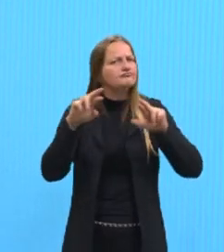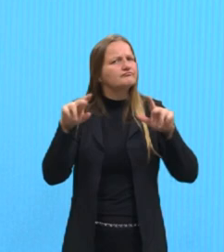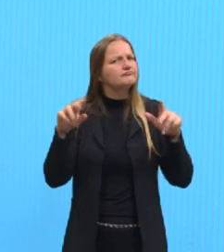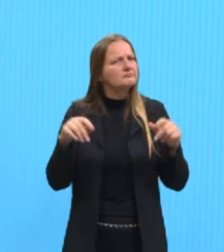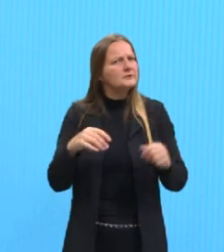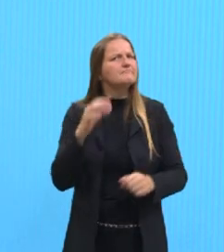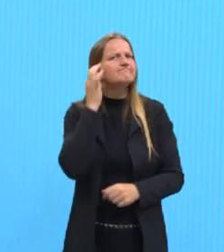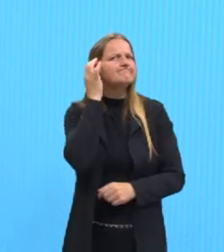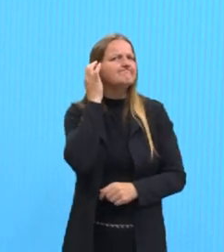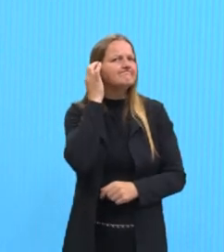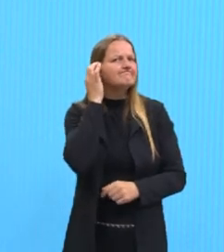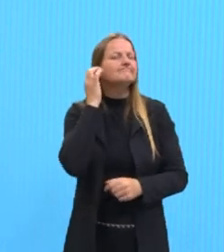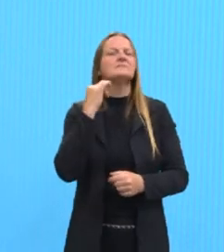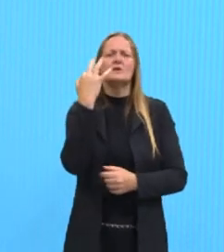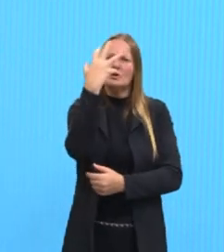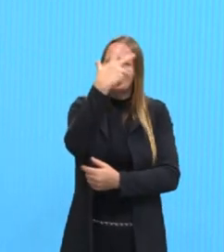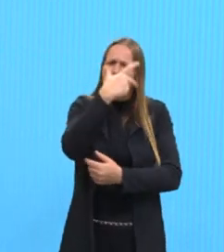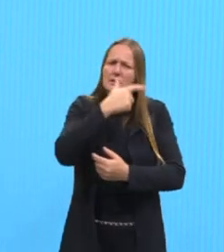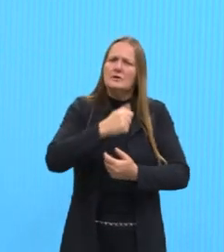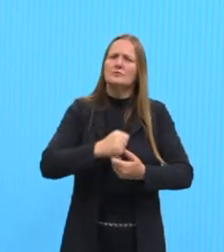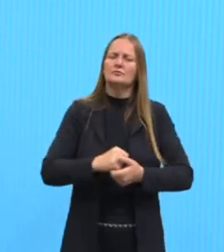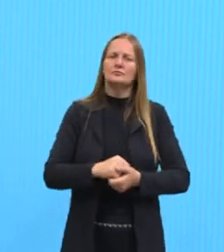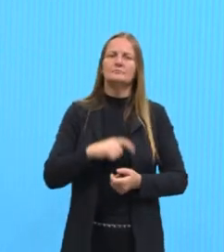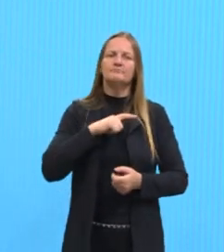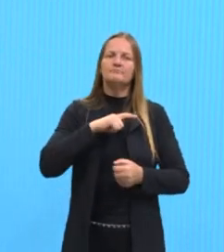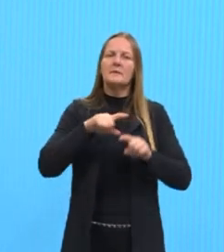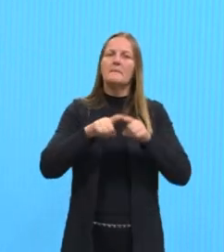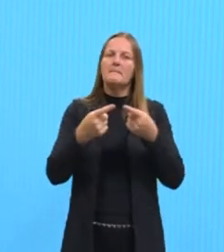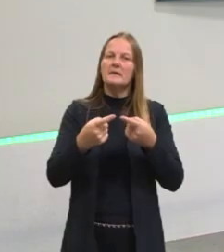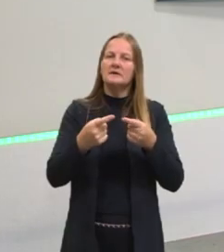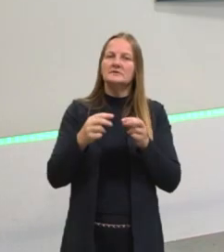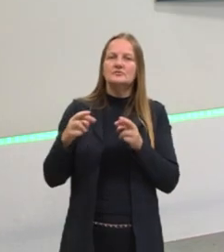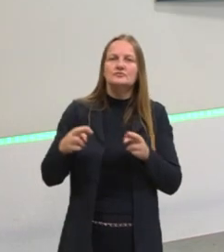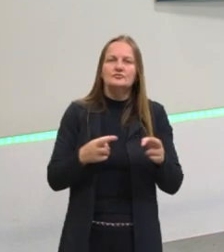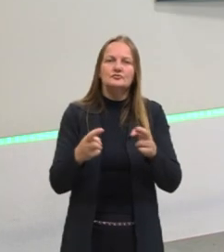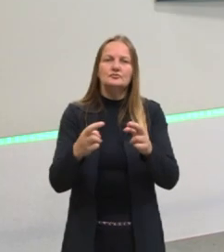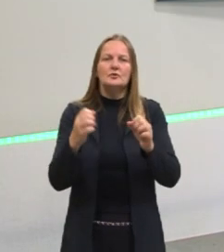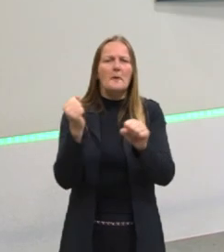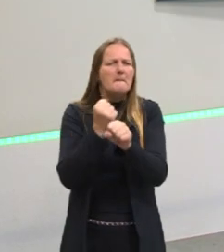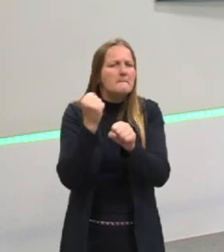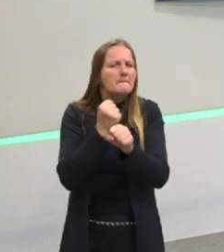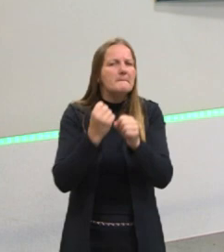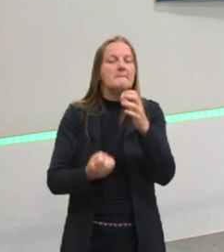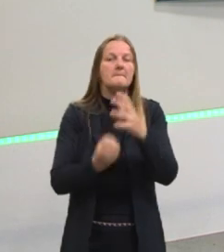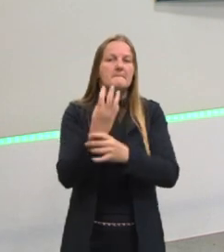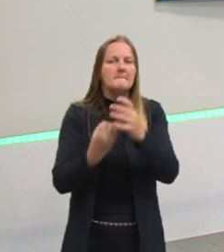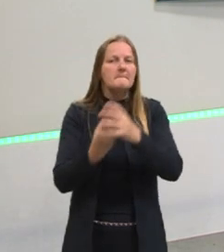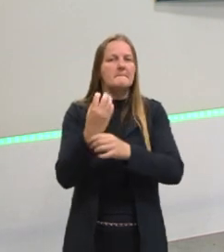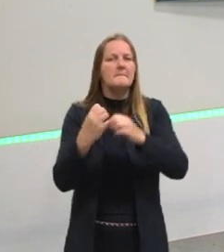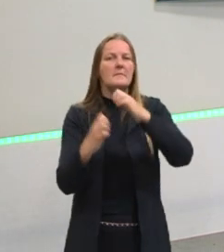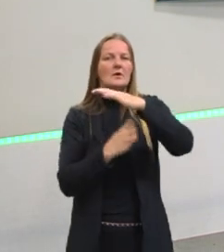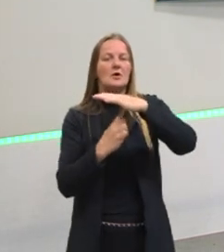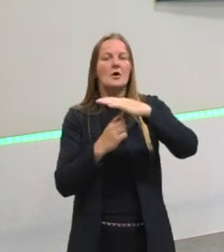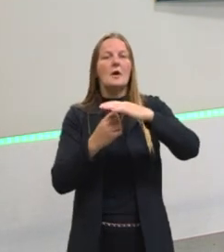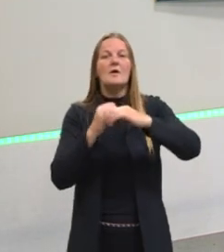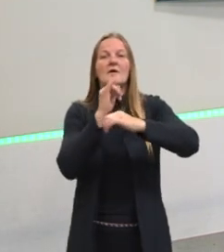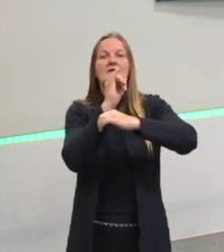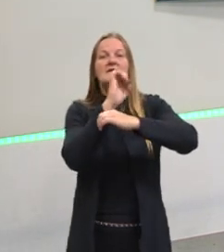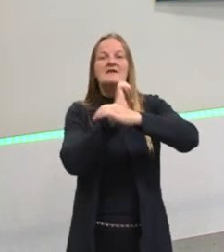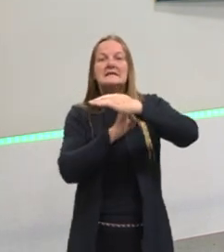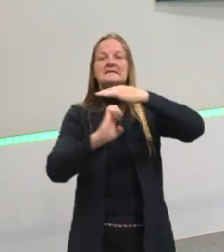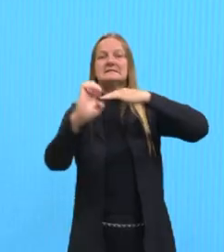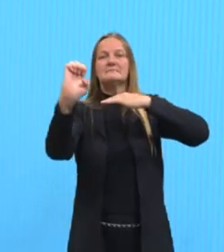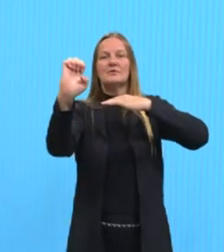extremamente uma bonito e tal mas é todo ele voltado à produção para o mercado externo a